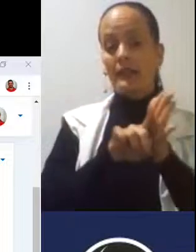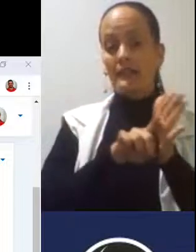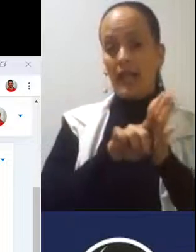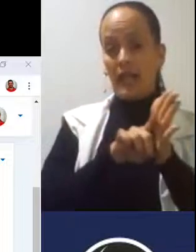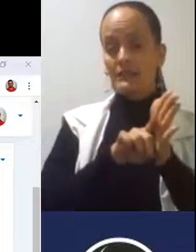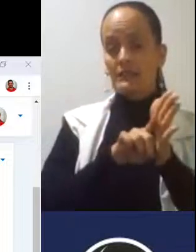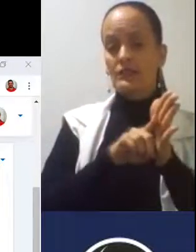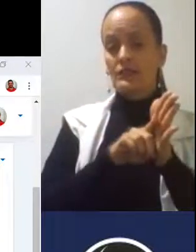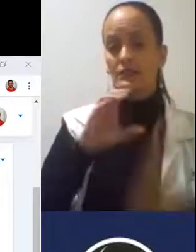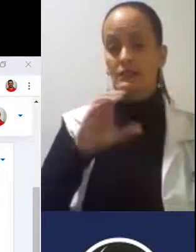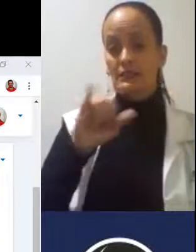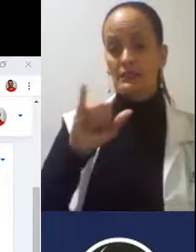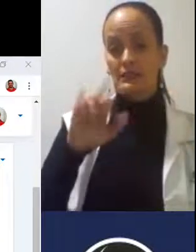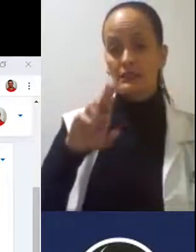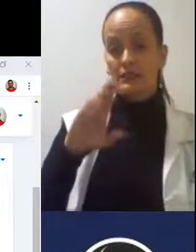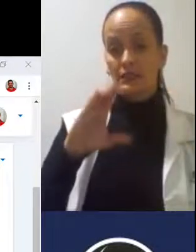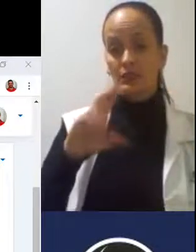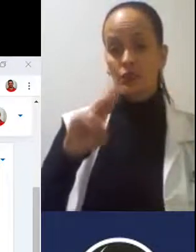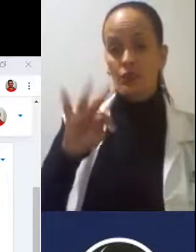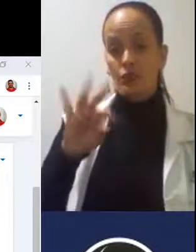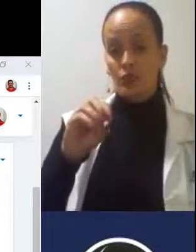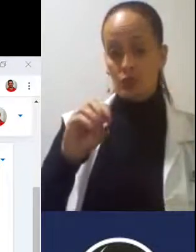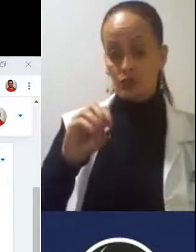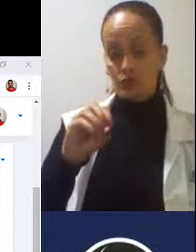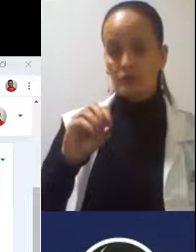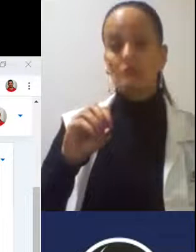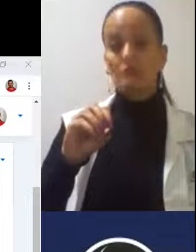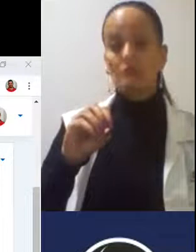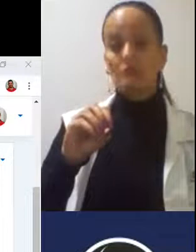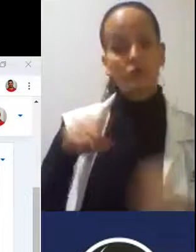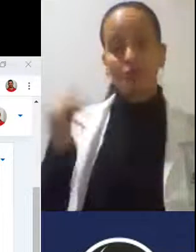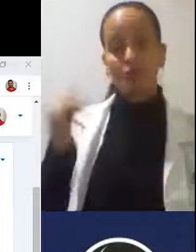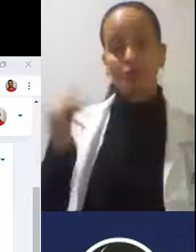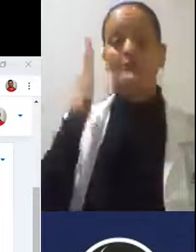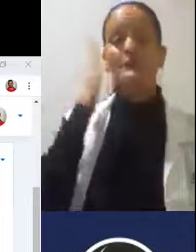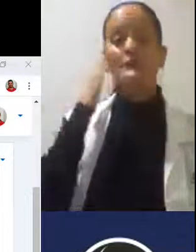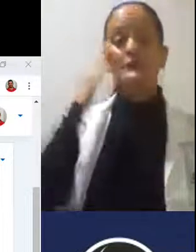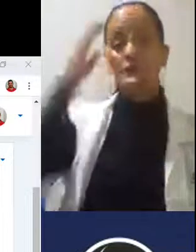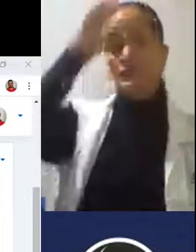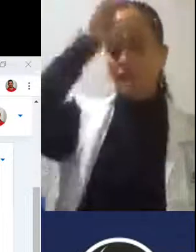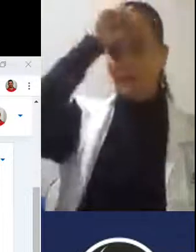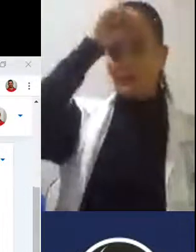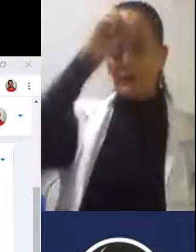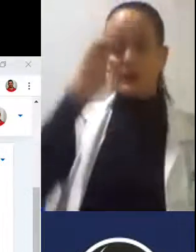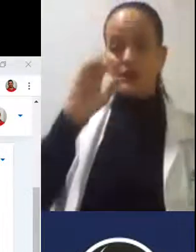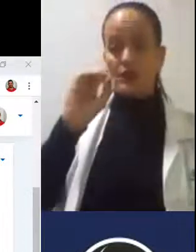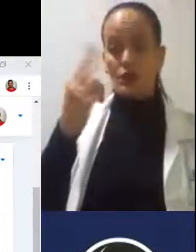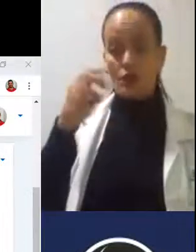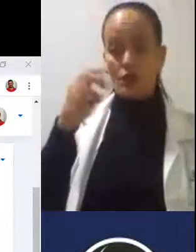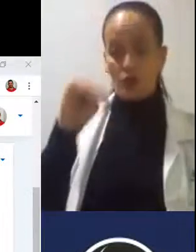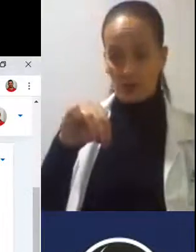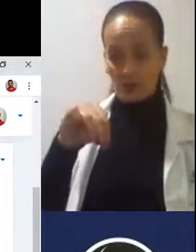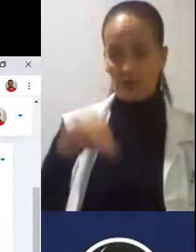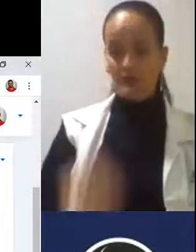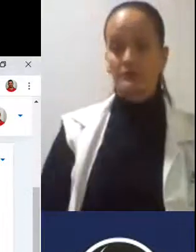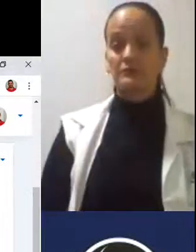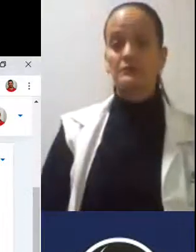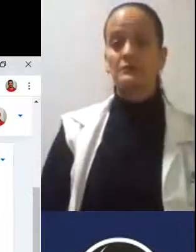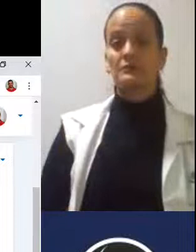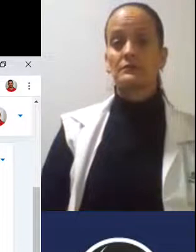é importante a gente entender sobre a lei de Ohm, certo? Que ela fundamenta toda essa análise, tranquilo? Então, aqui,